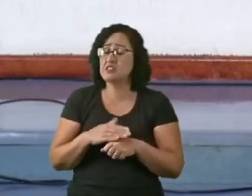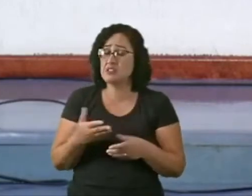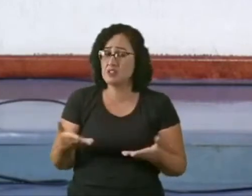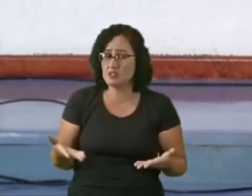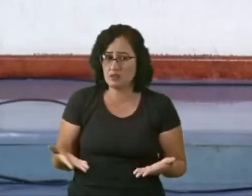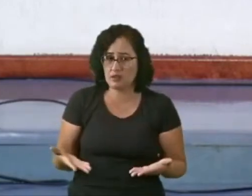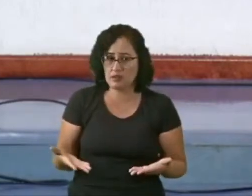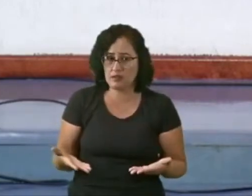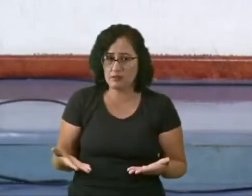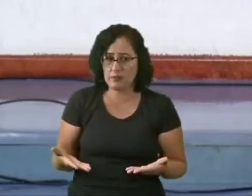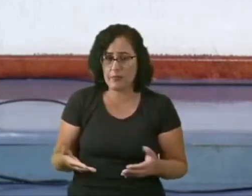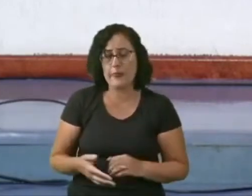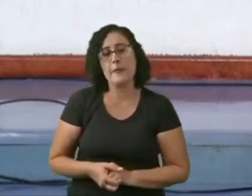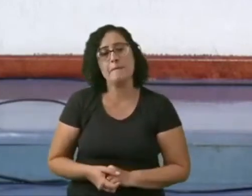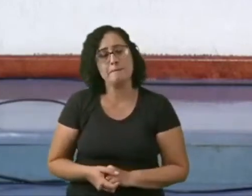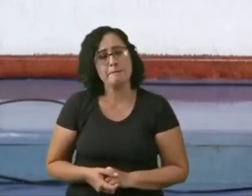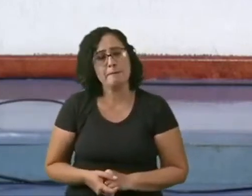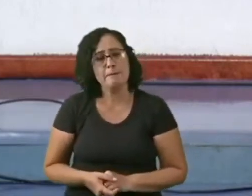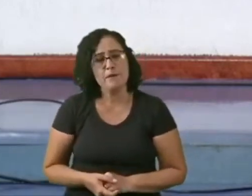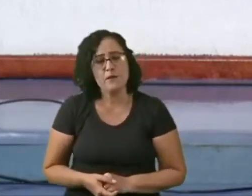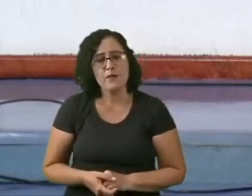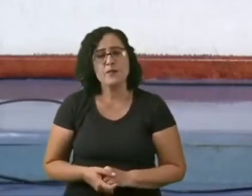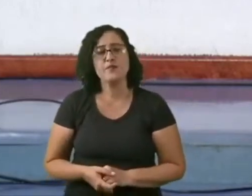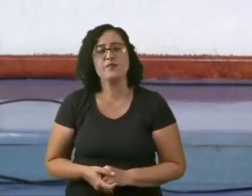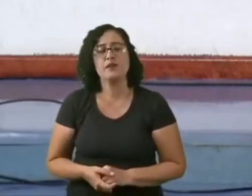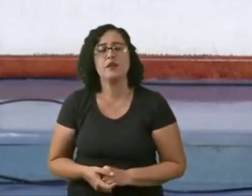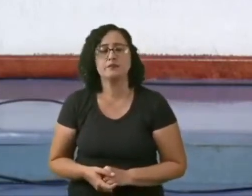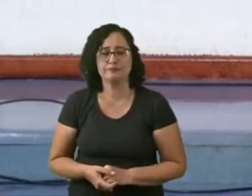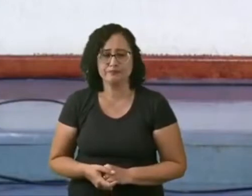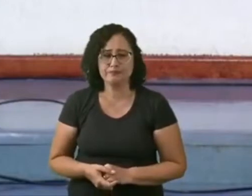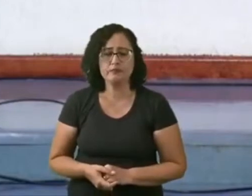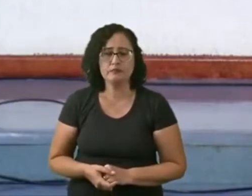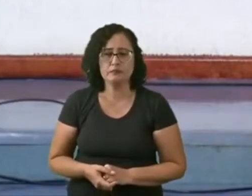isso também que na vida de Pedro, nesse mesmo instante, nesse